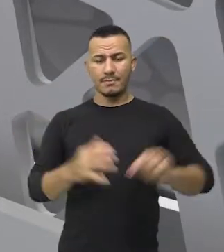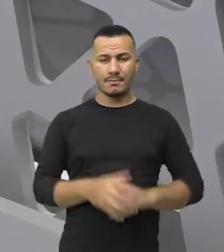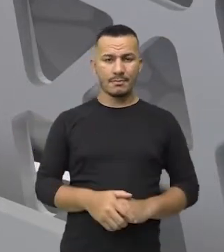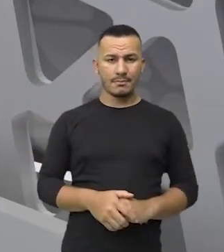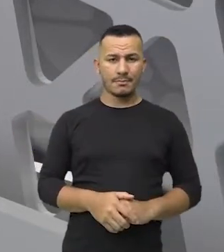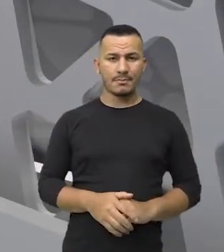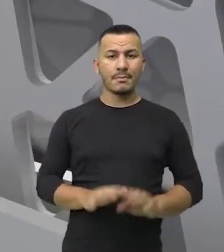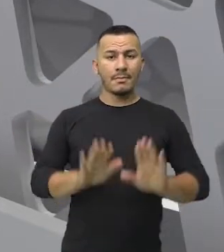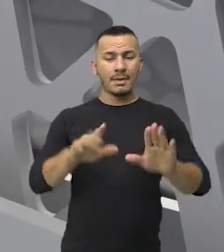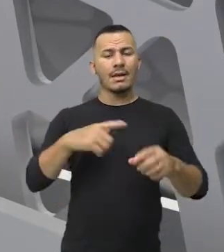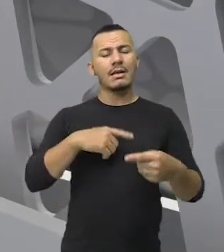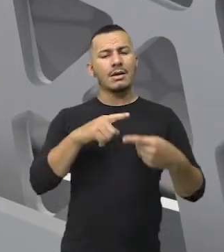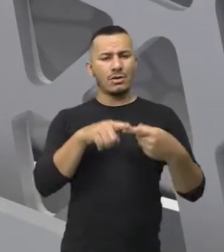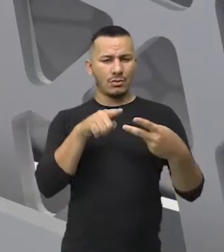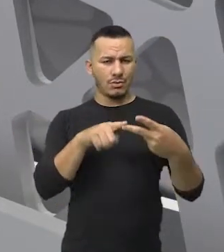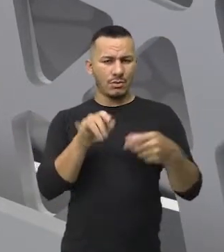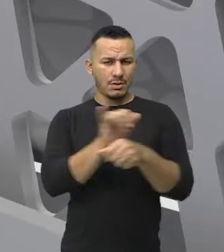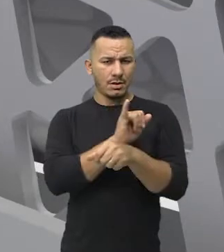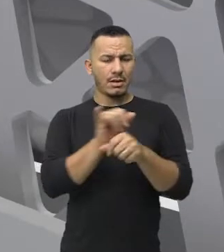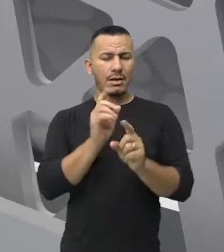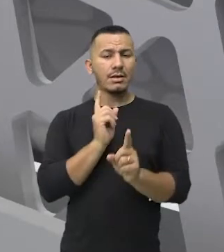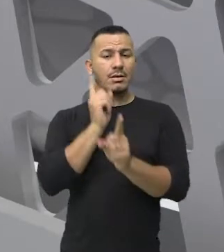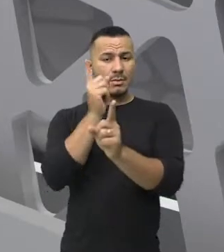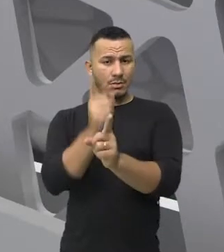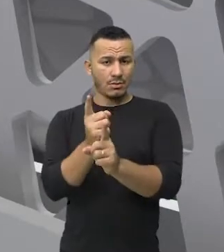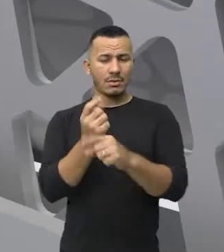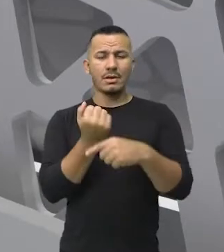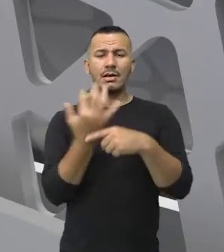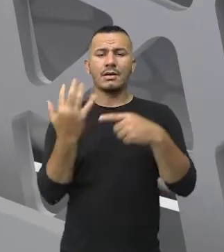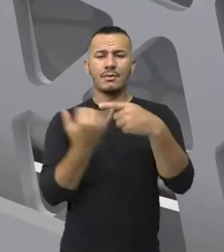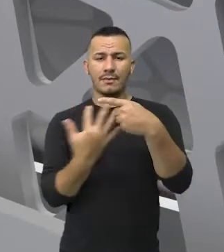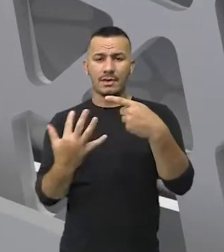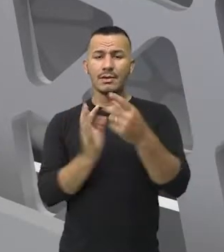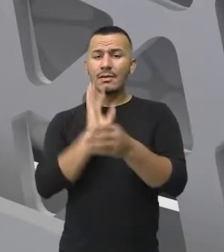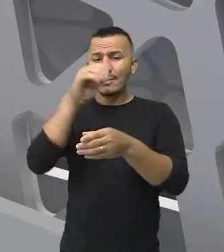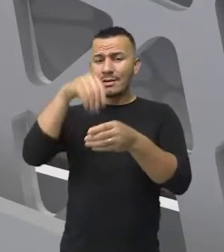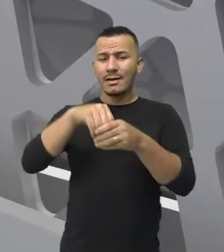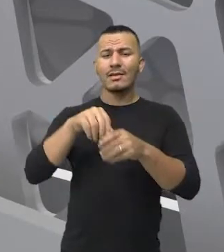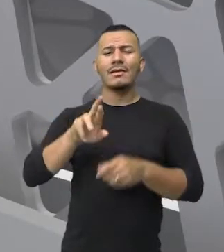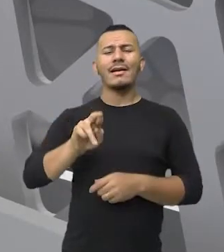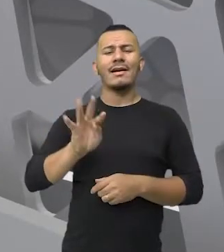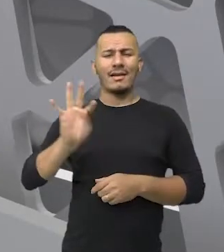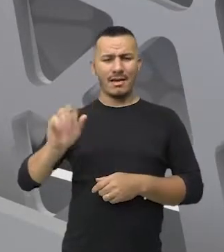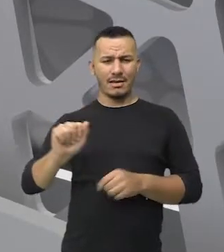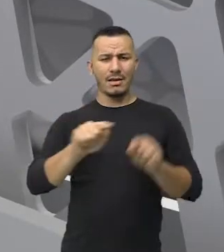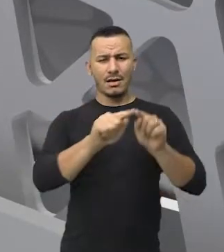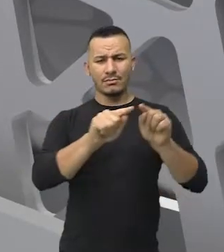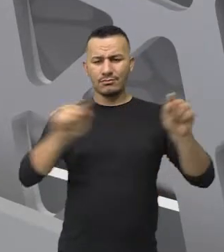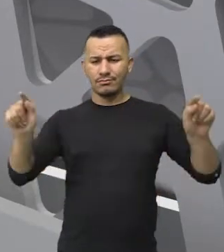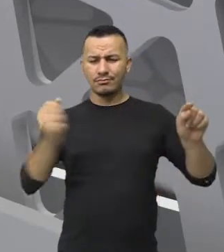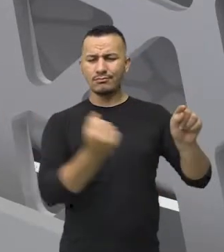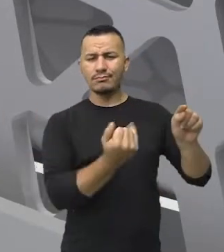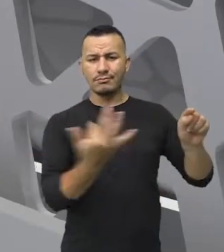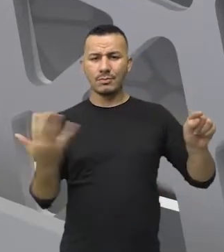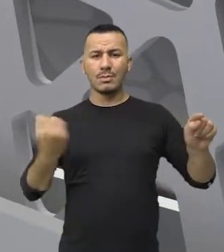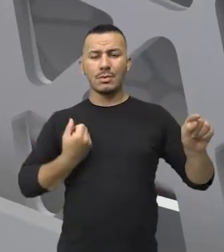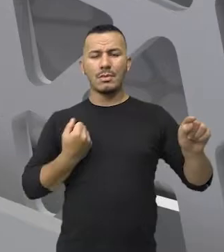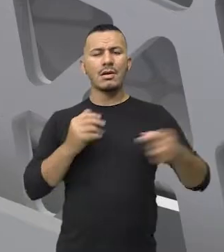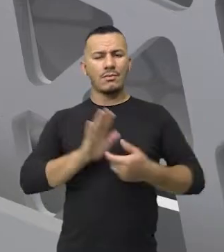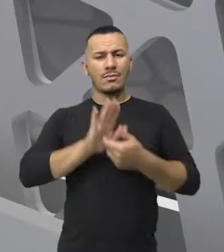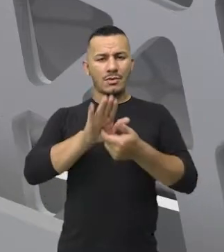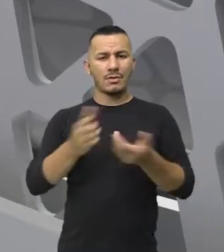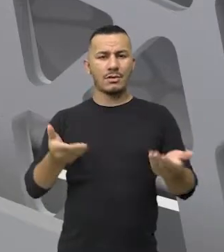tem duas maneiras de localizar frações na reta numérica. E a gente vai ver aqui essas